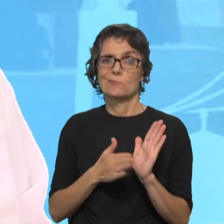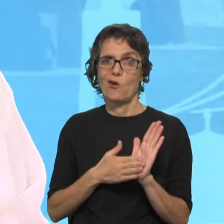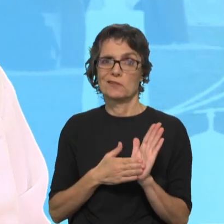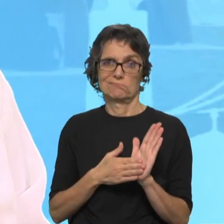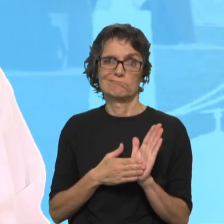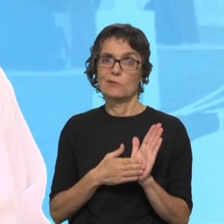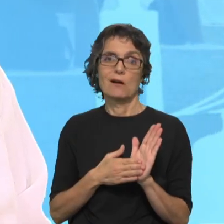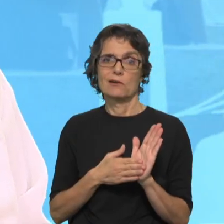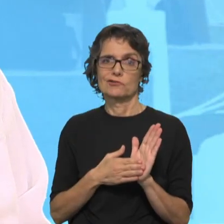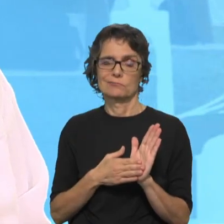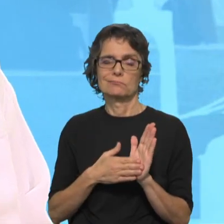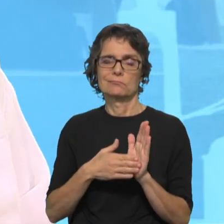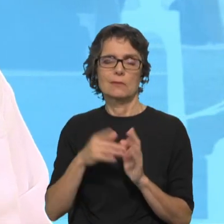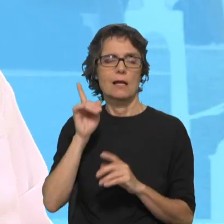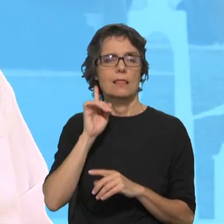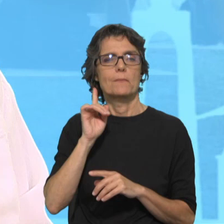comemorar a conquista da liberdade.